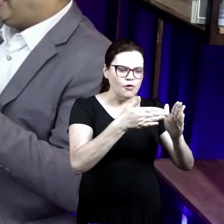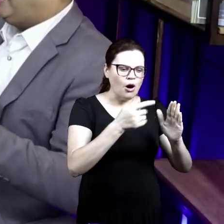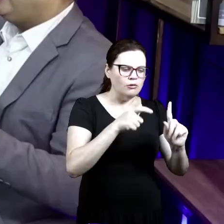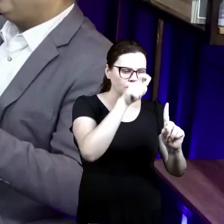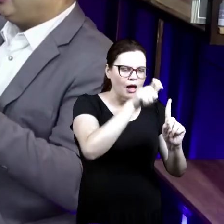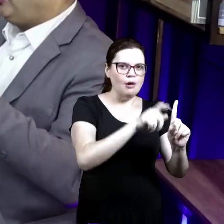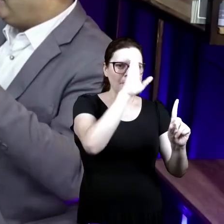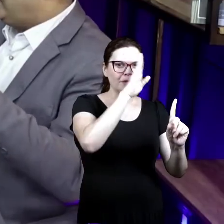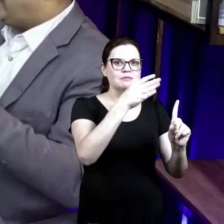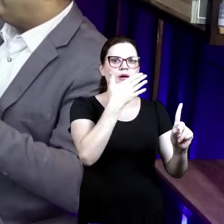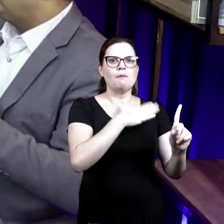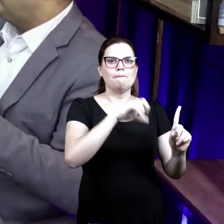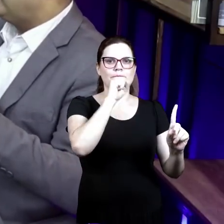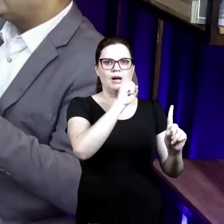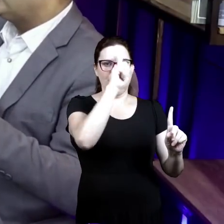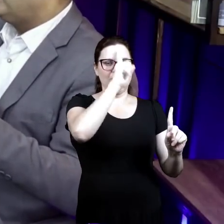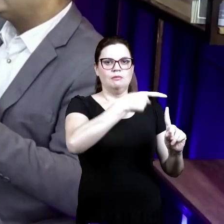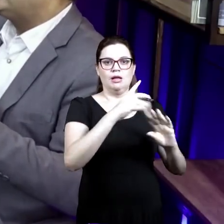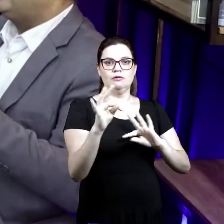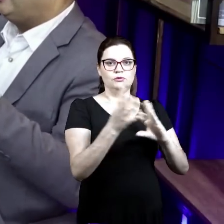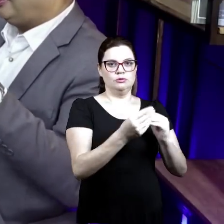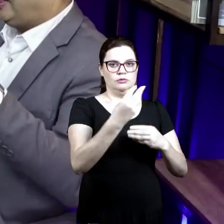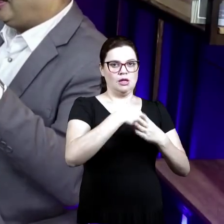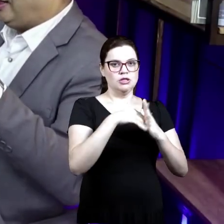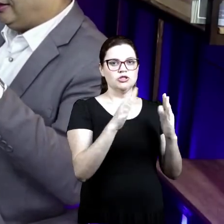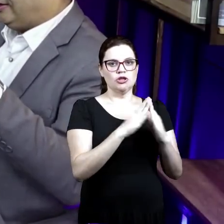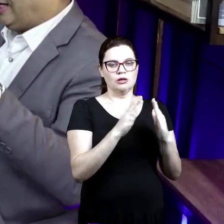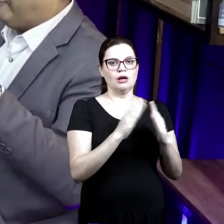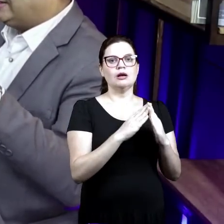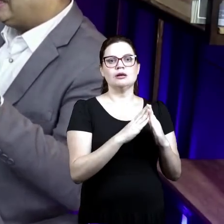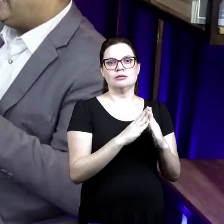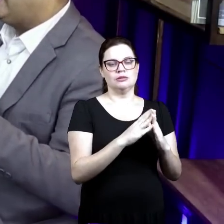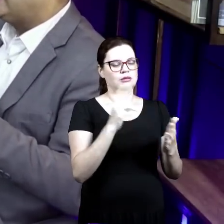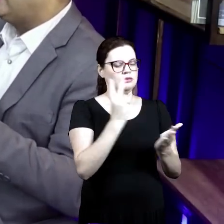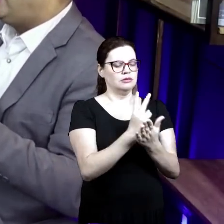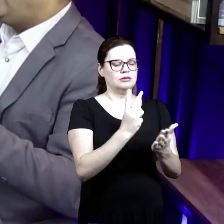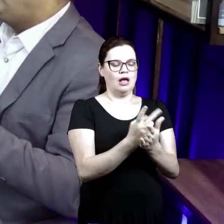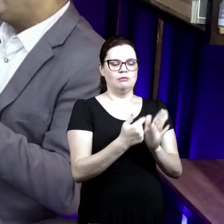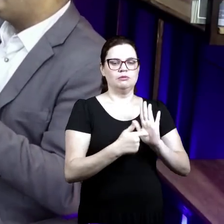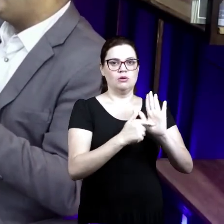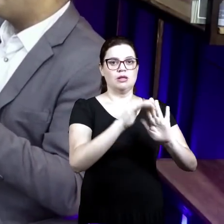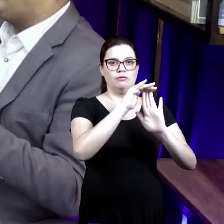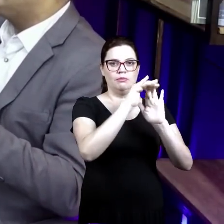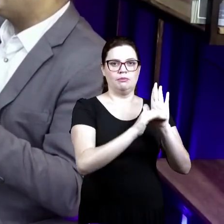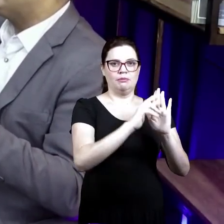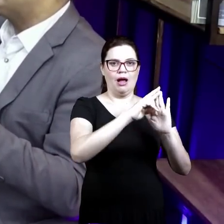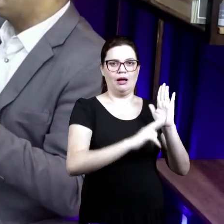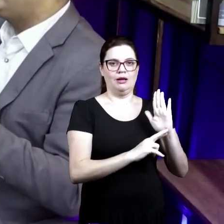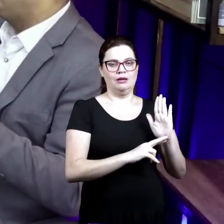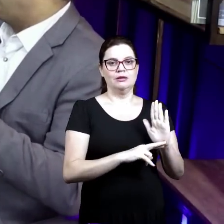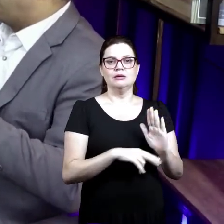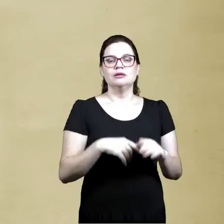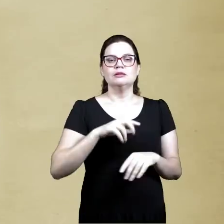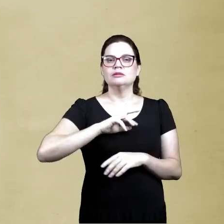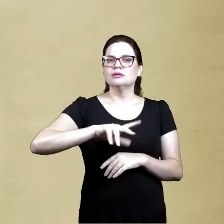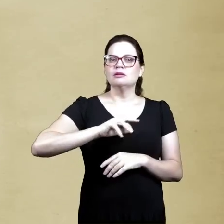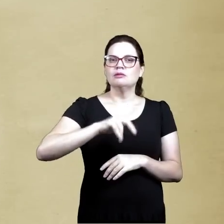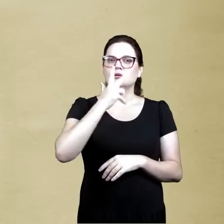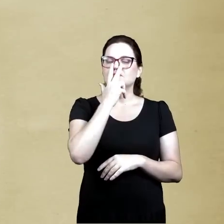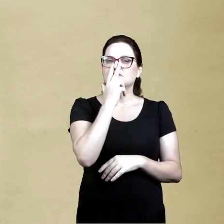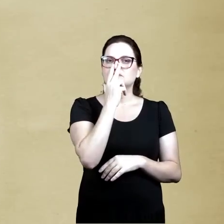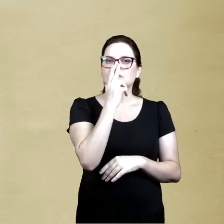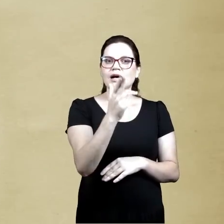Então era o pai ali que dominava sobre todas as coisas, que dava as regras. Não era que Abraão estava